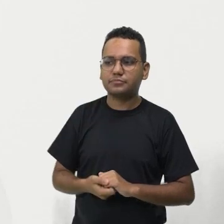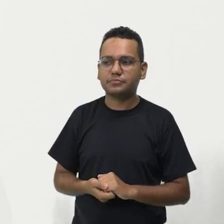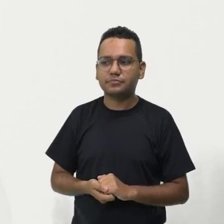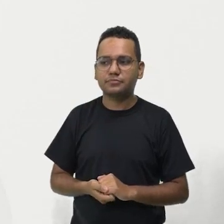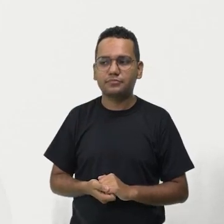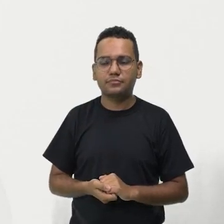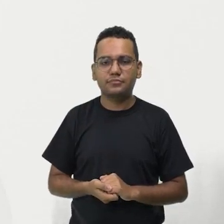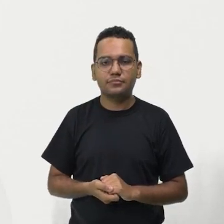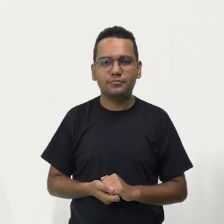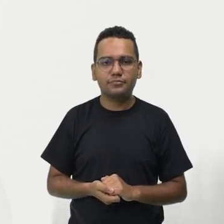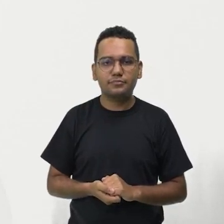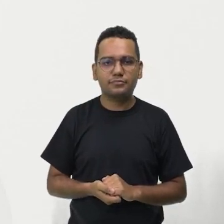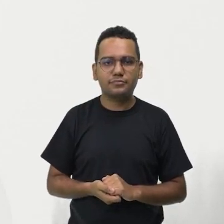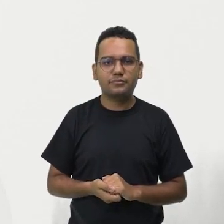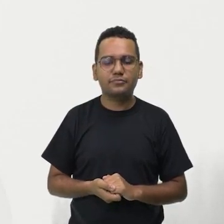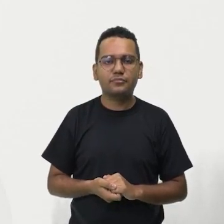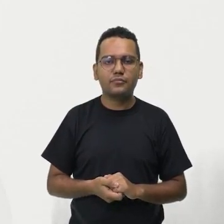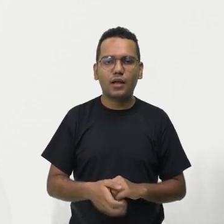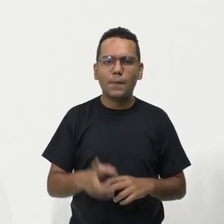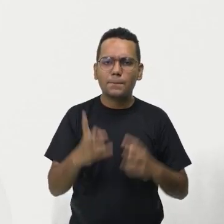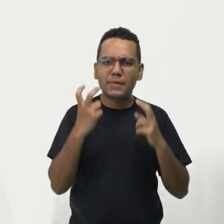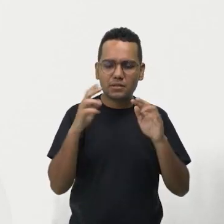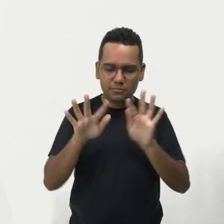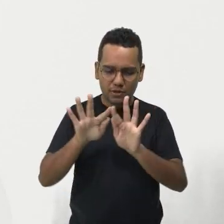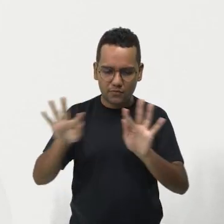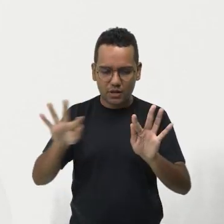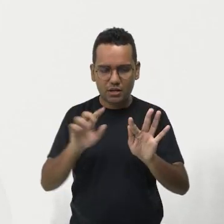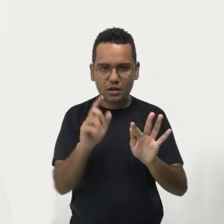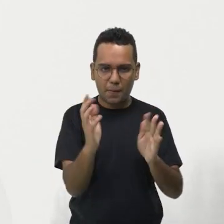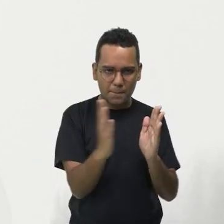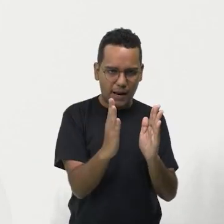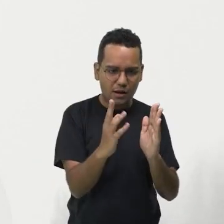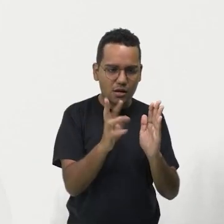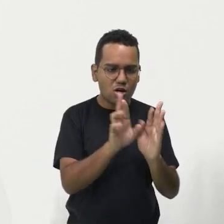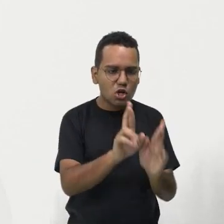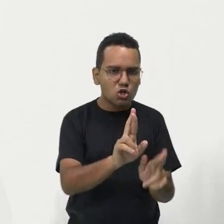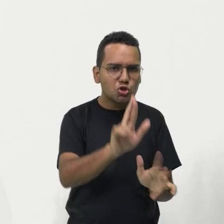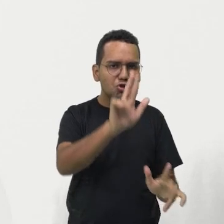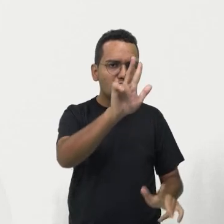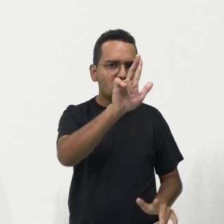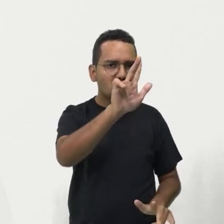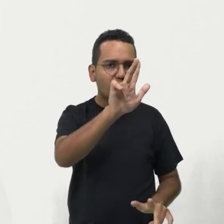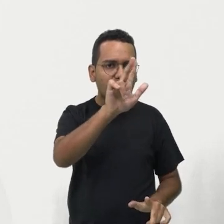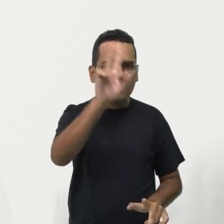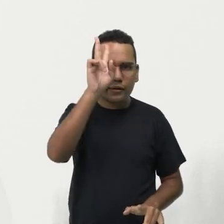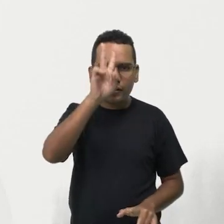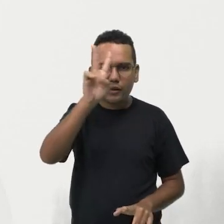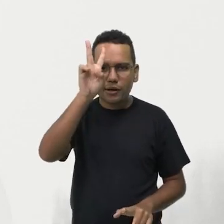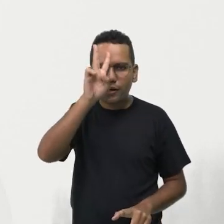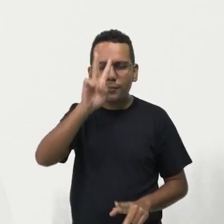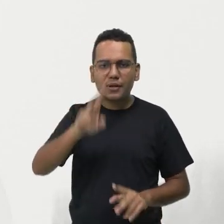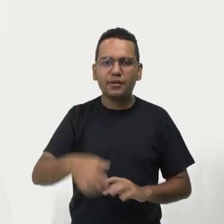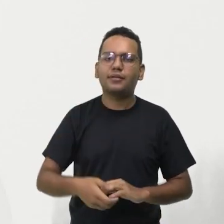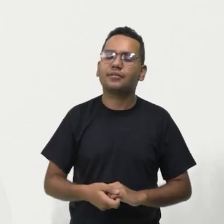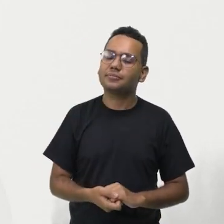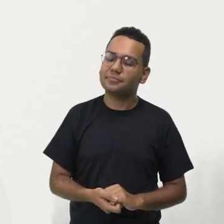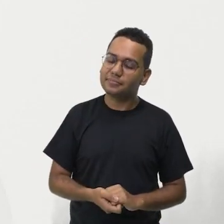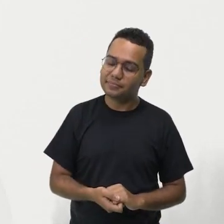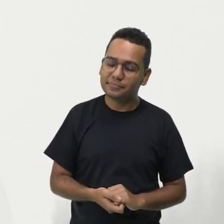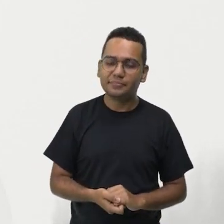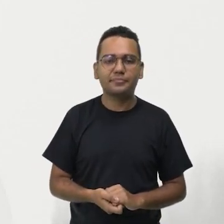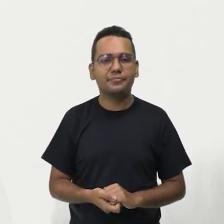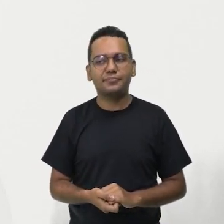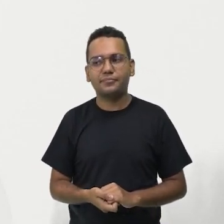original, eu tenho aqui a palavra diferente. Quando foi feita a paráfrase, eu utilizei